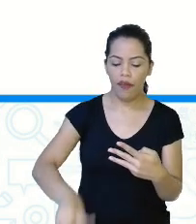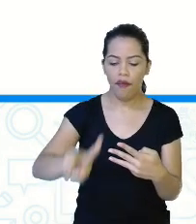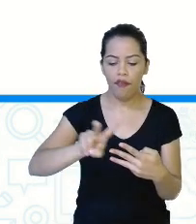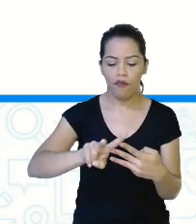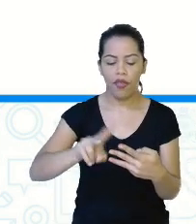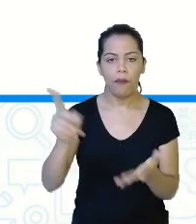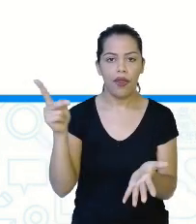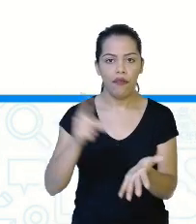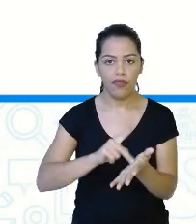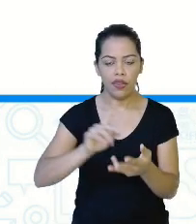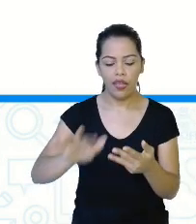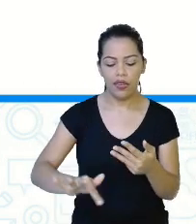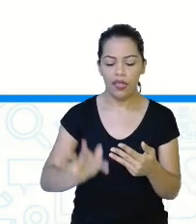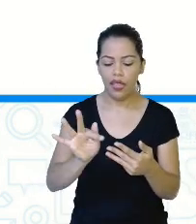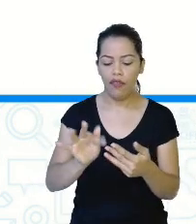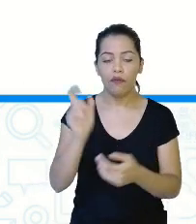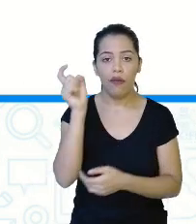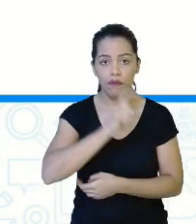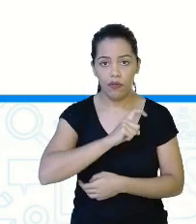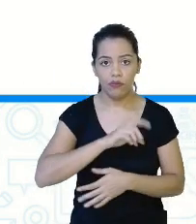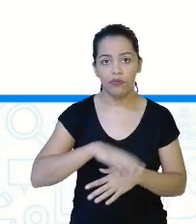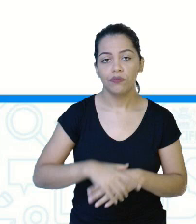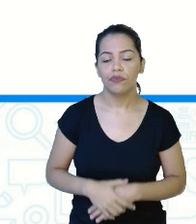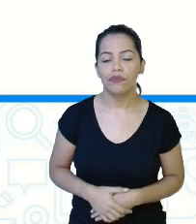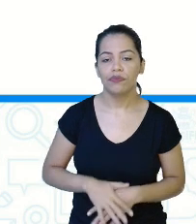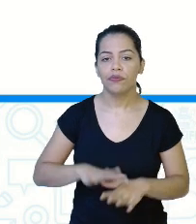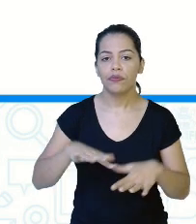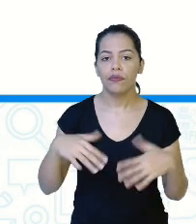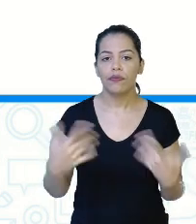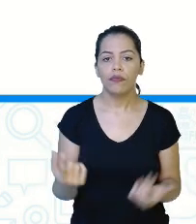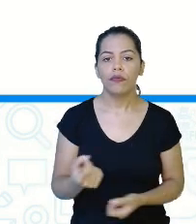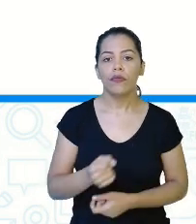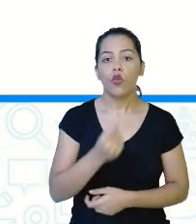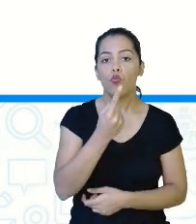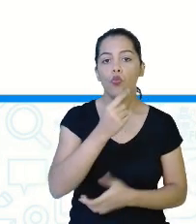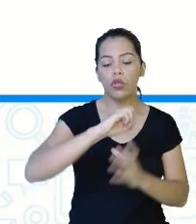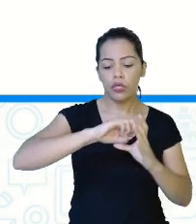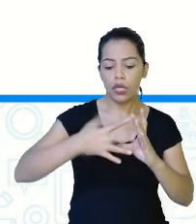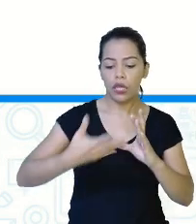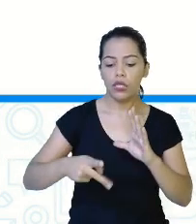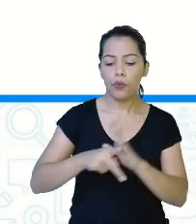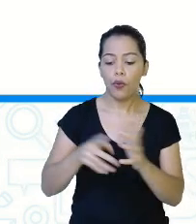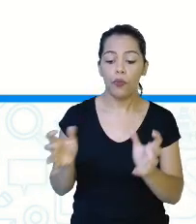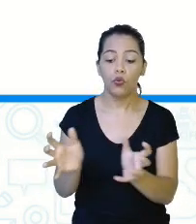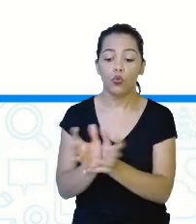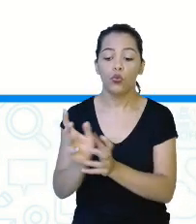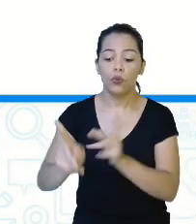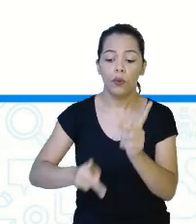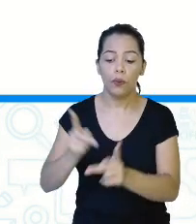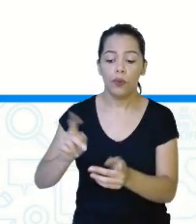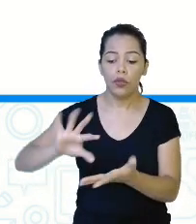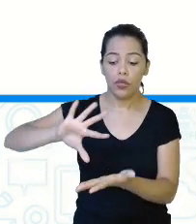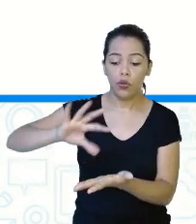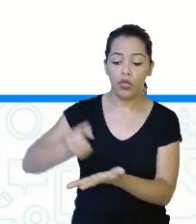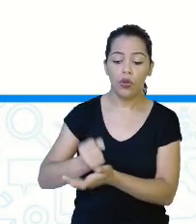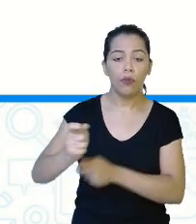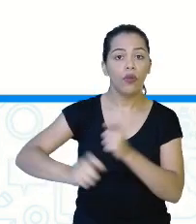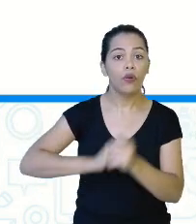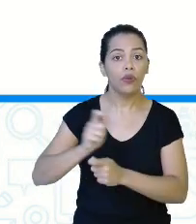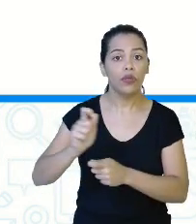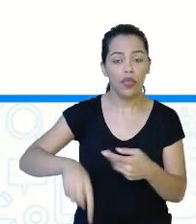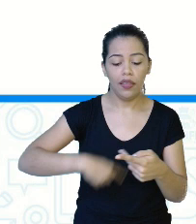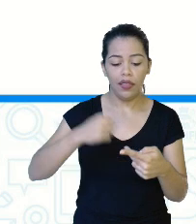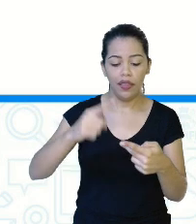verdadeiro e F para falso. Uma das características das comunidades quilombolas ela é formada